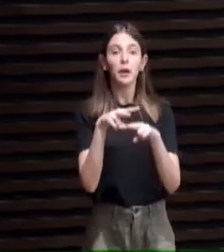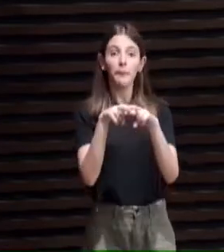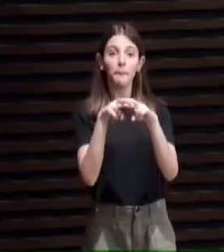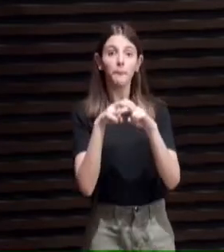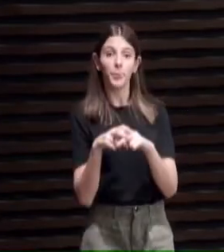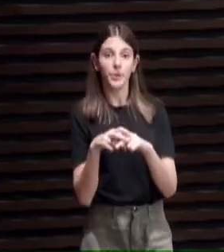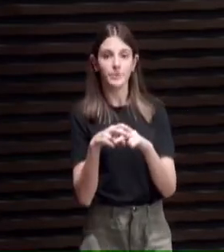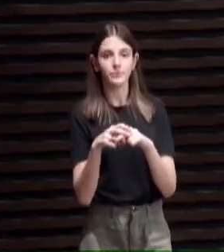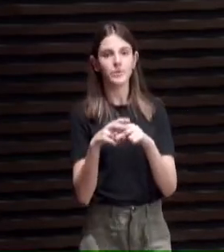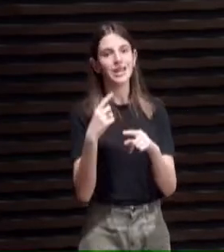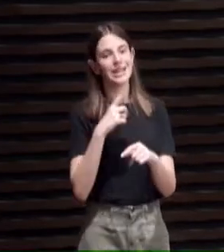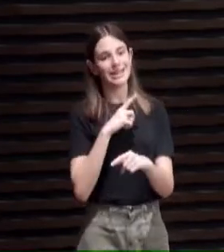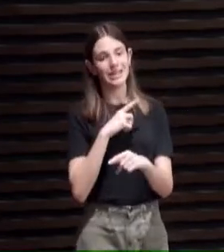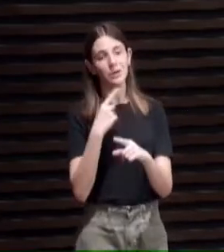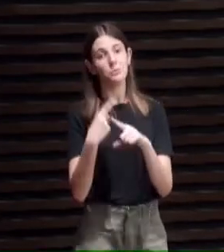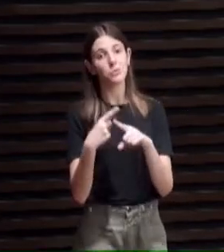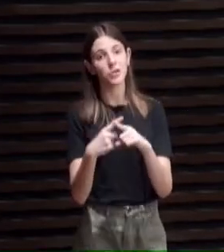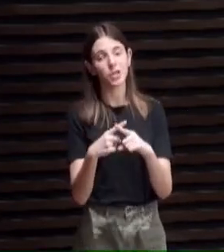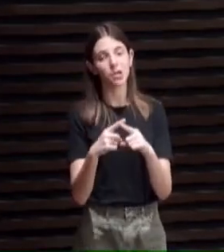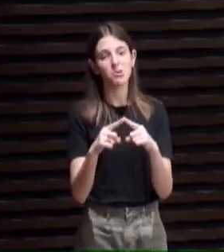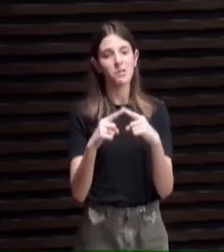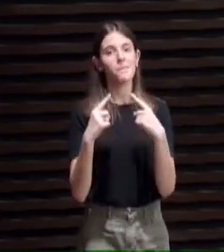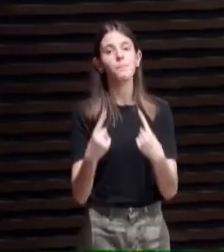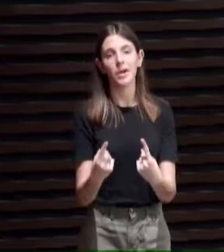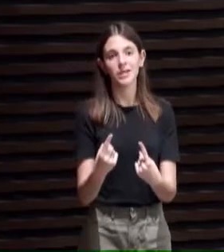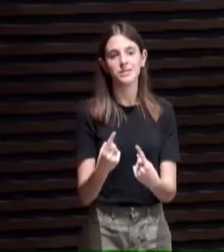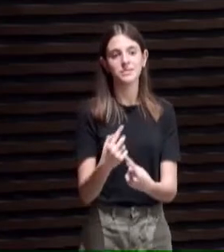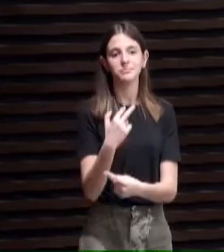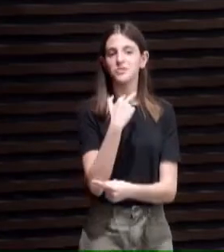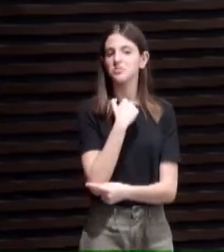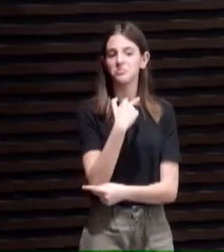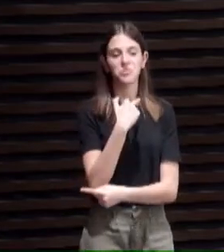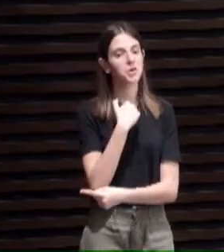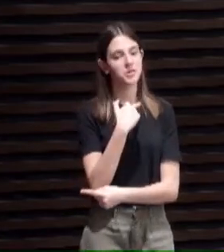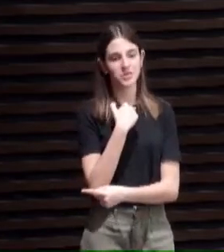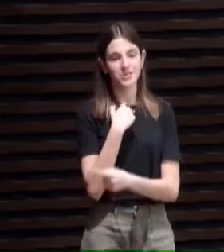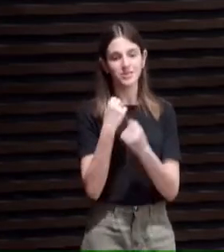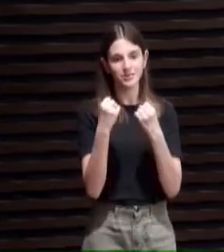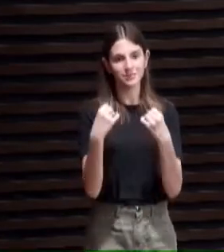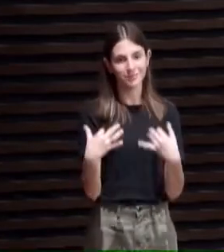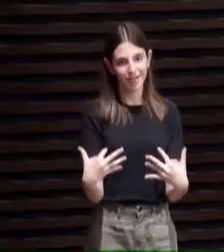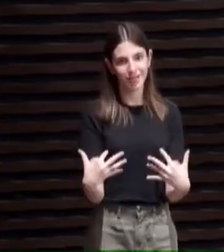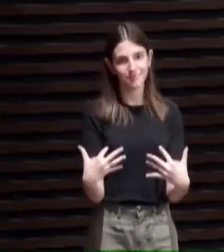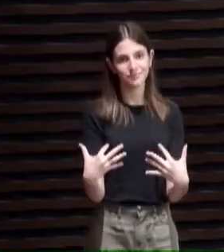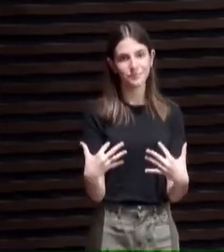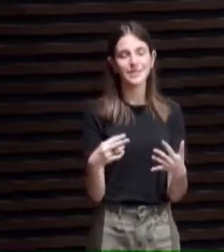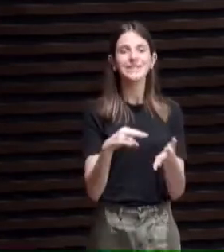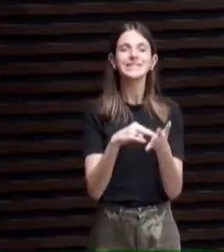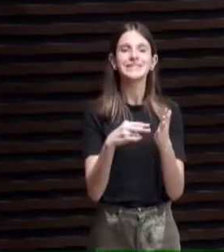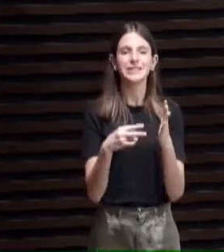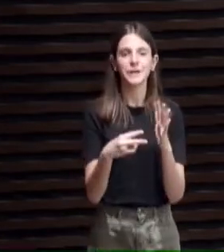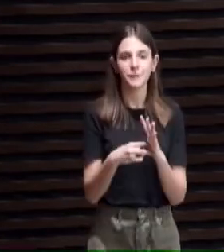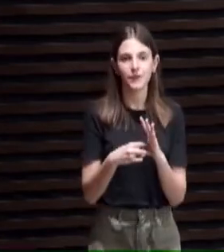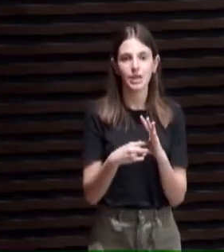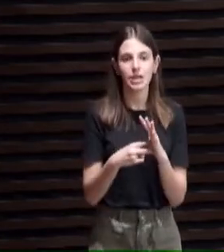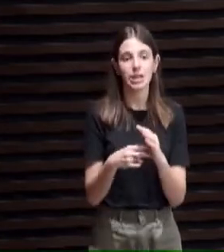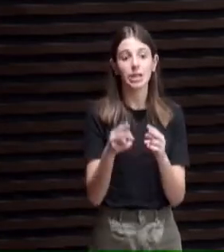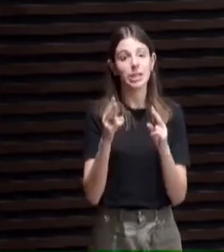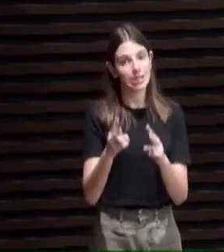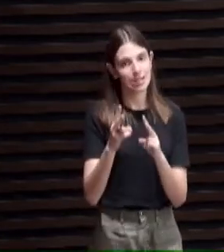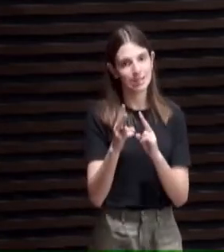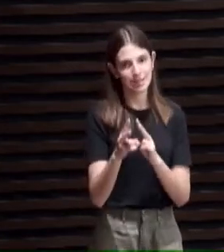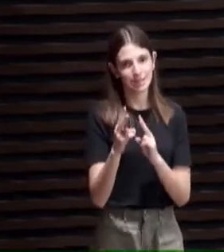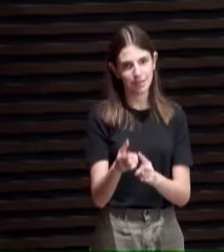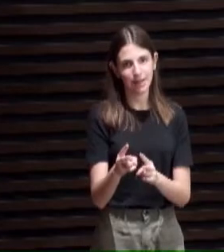mas a gente não consegue explicar elas de modo satisfatório. O que isso significa? Que todas as vezes que a gente vê uma